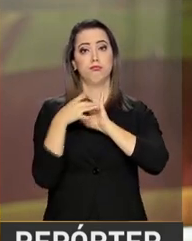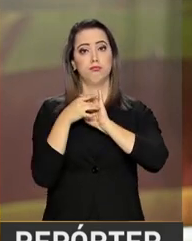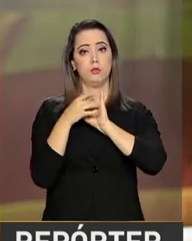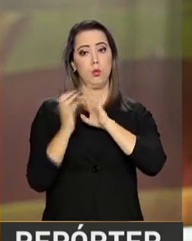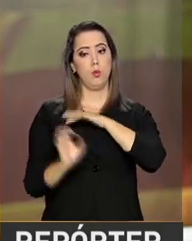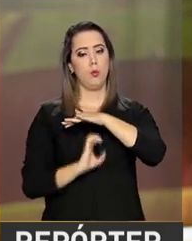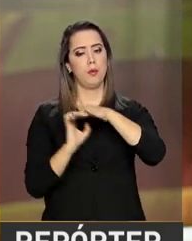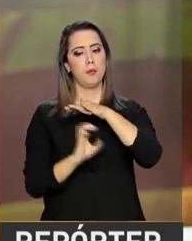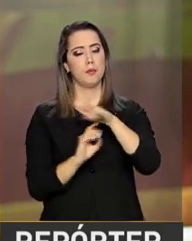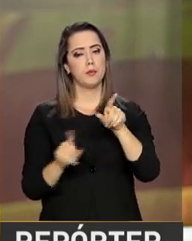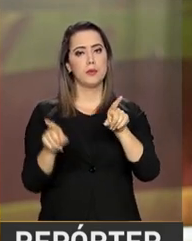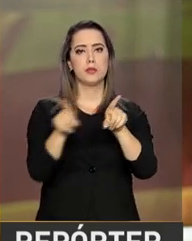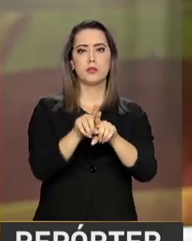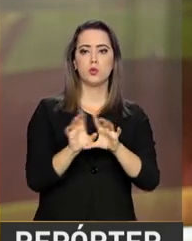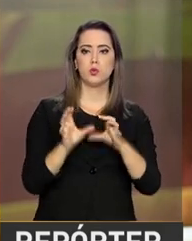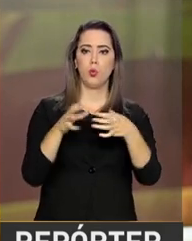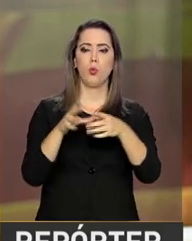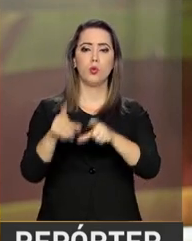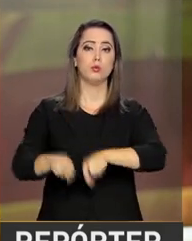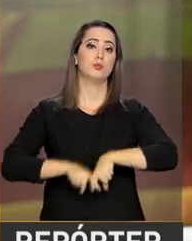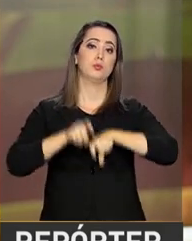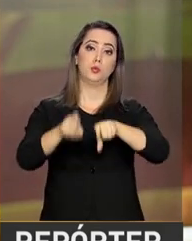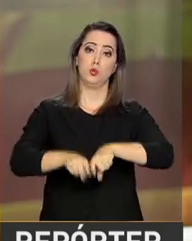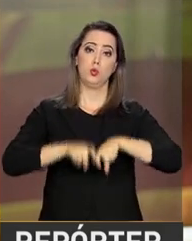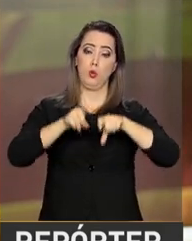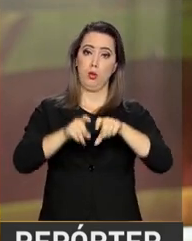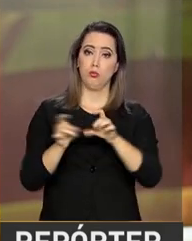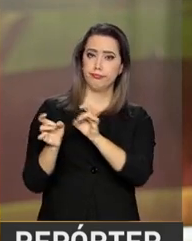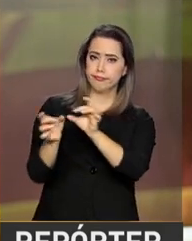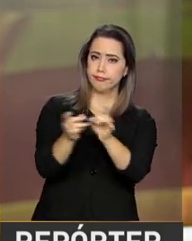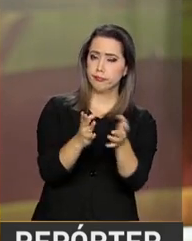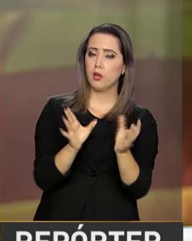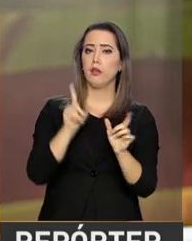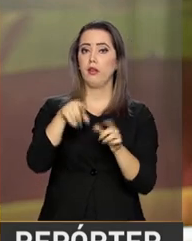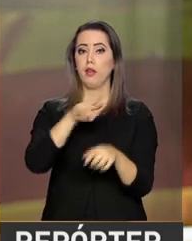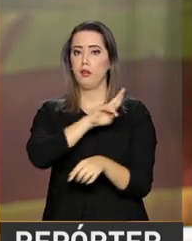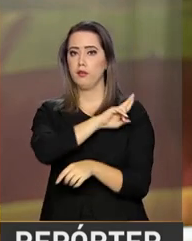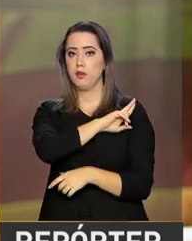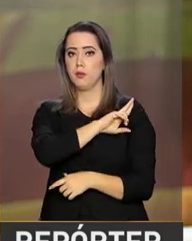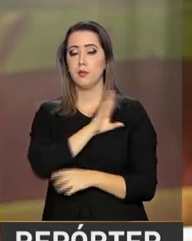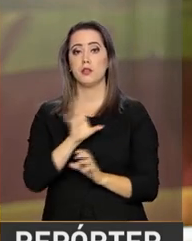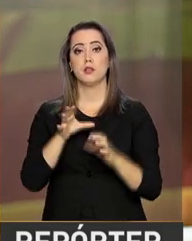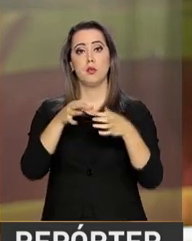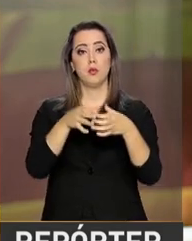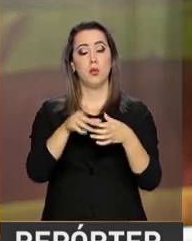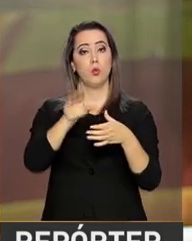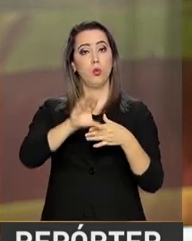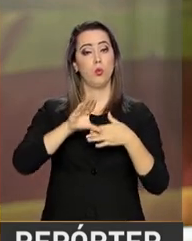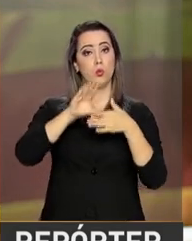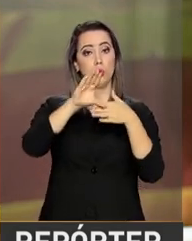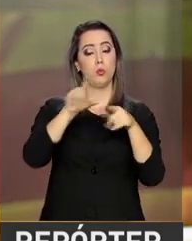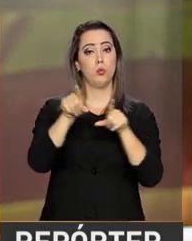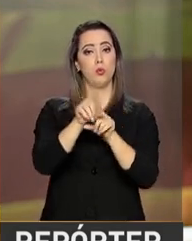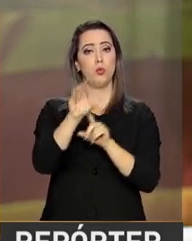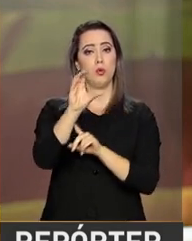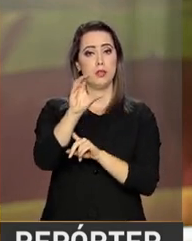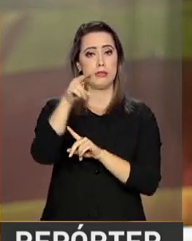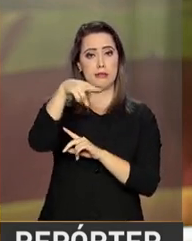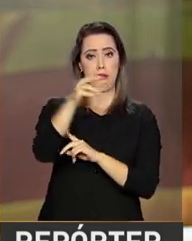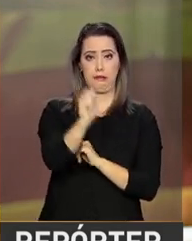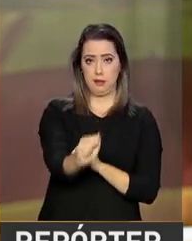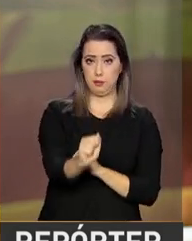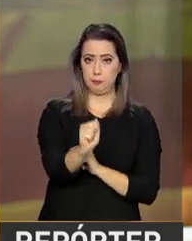empresas e entidades do agronegócio representadas pela confederação da agricultura e pecuária do brasil cna